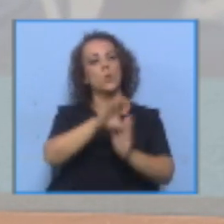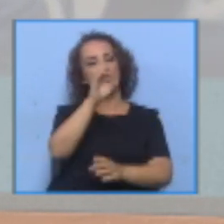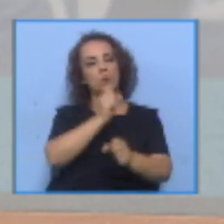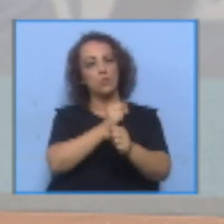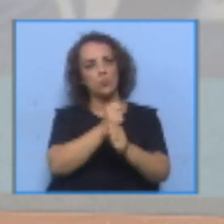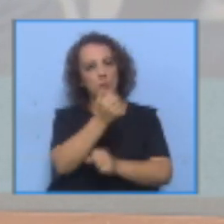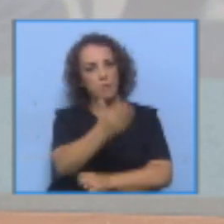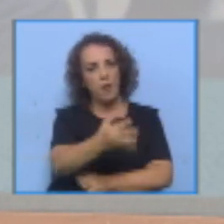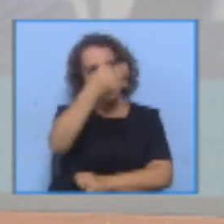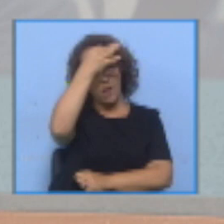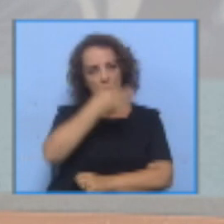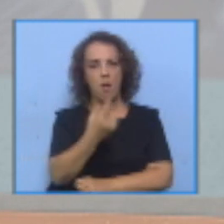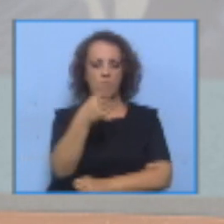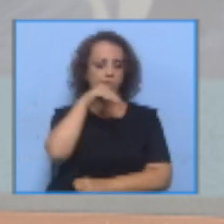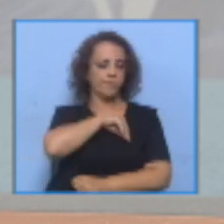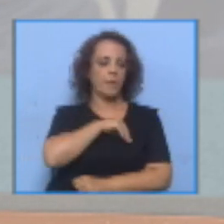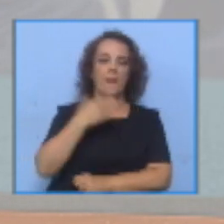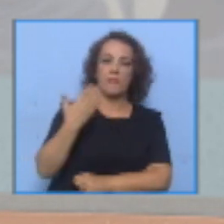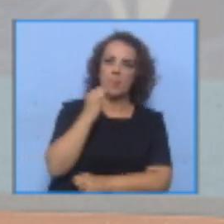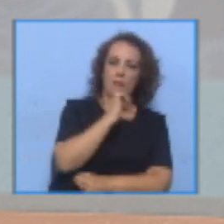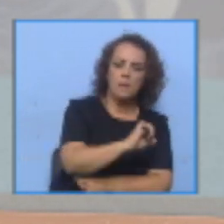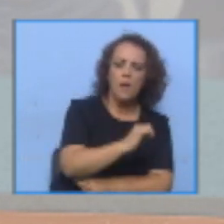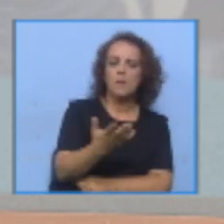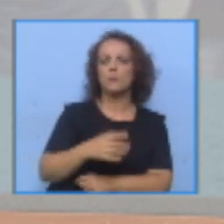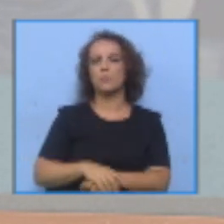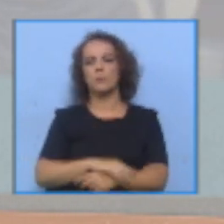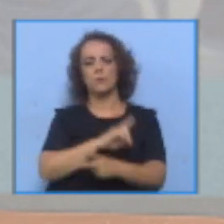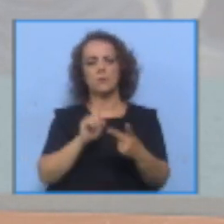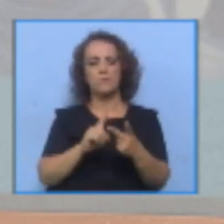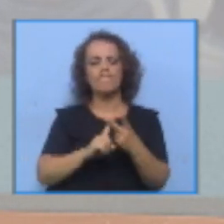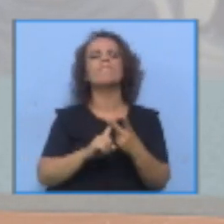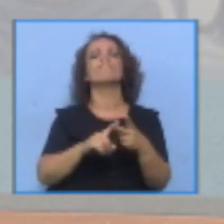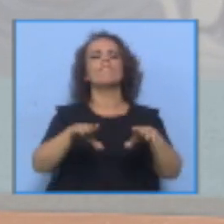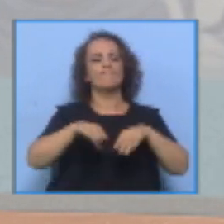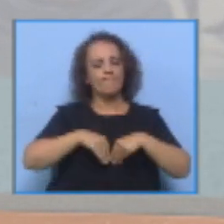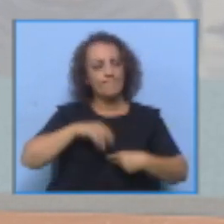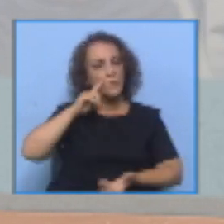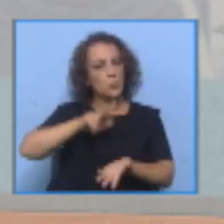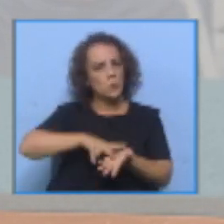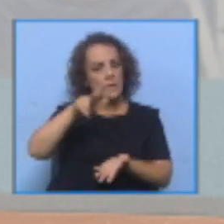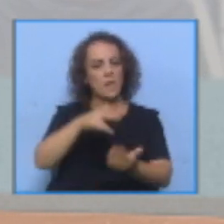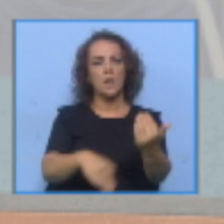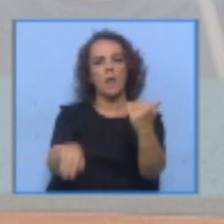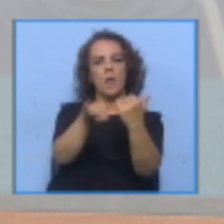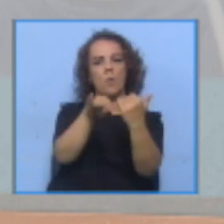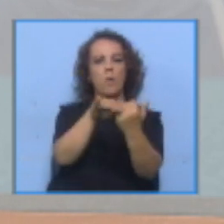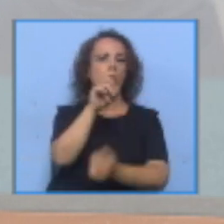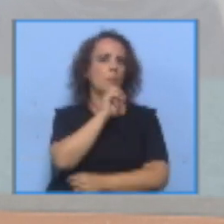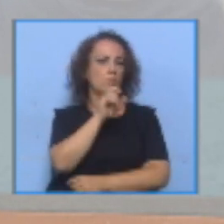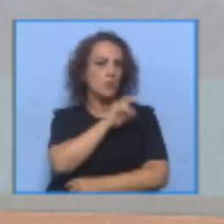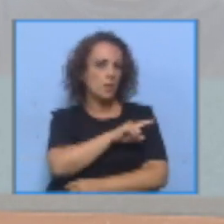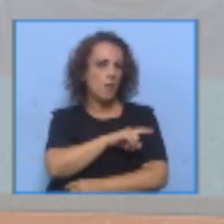sua justa remuneração, o reconhecimento da igualdade de oportunidades,